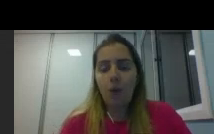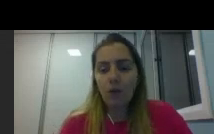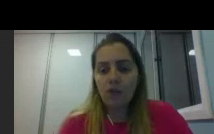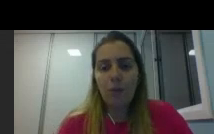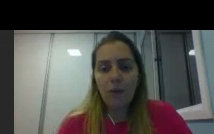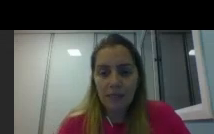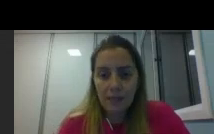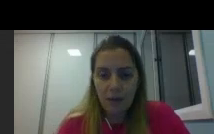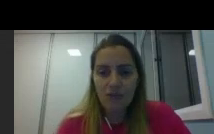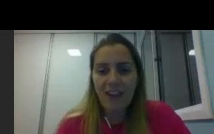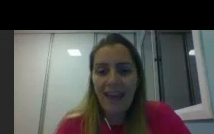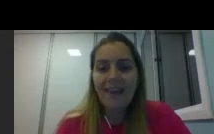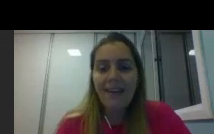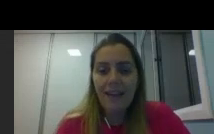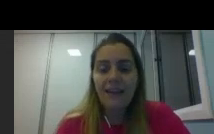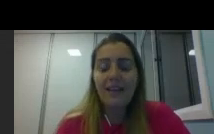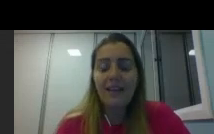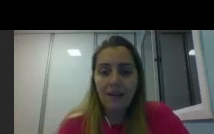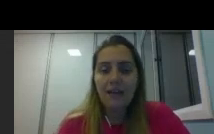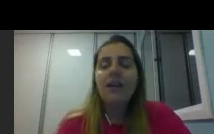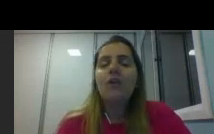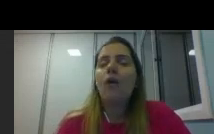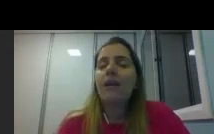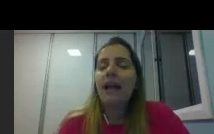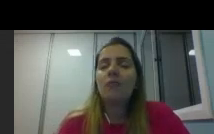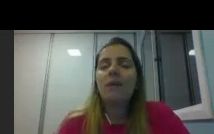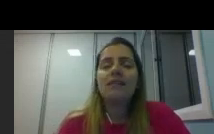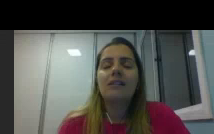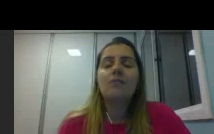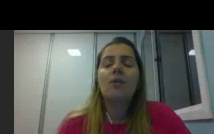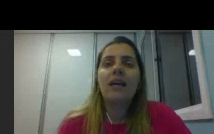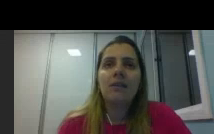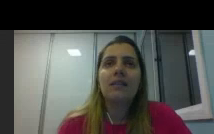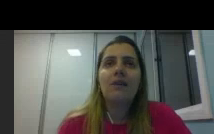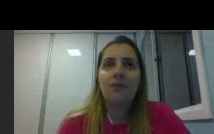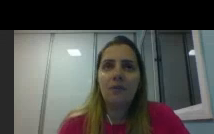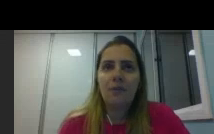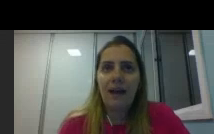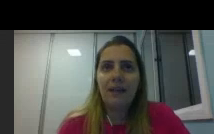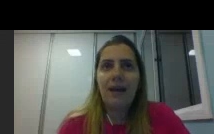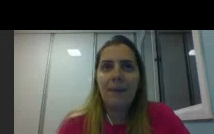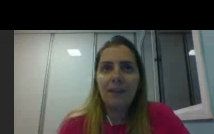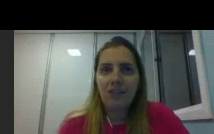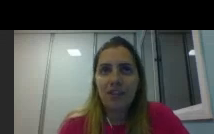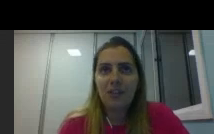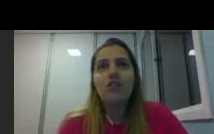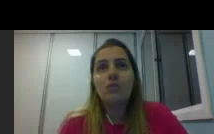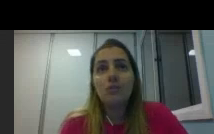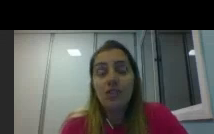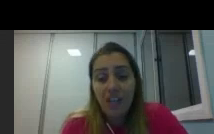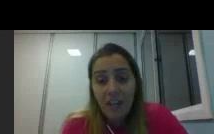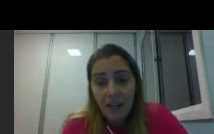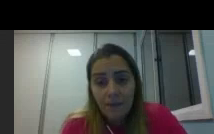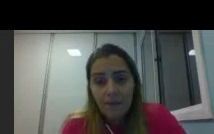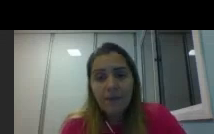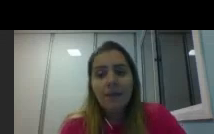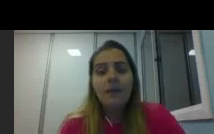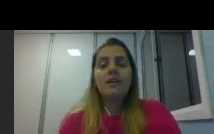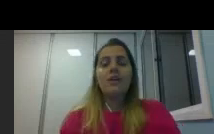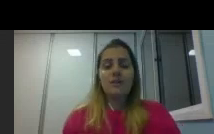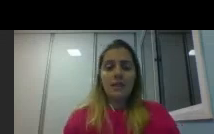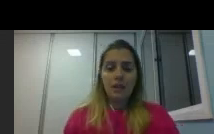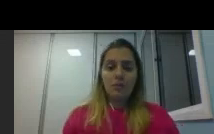proteica ou de composição de RNA, qualquer uma dessas moléculas é formada a partir de um